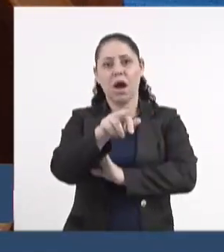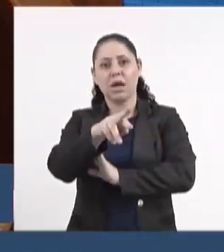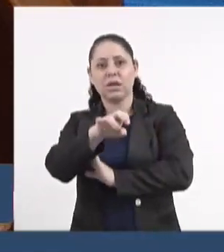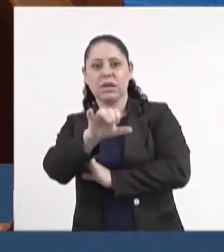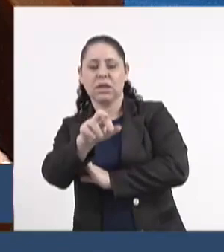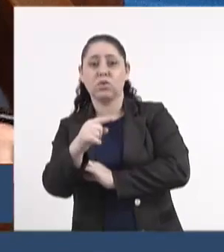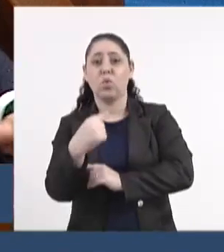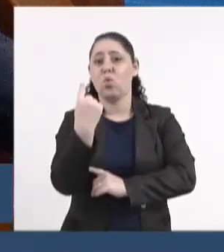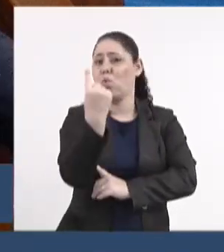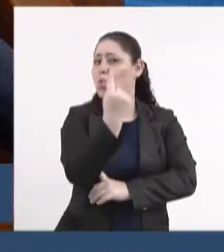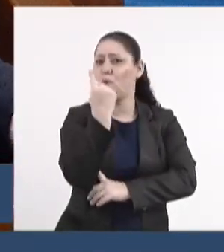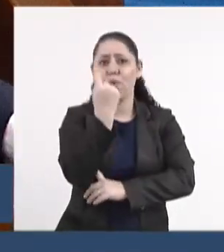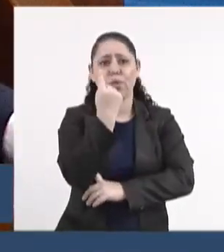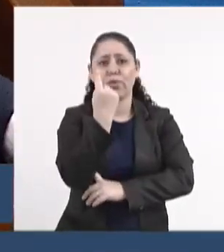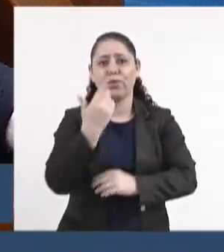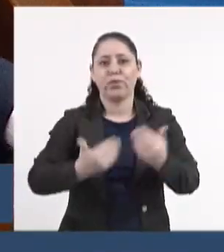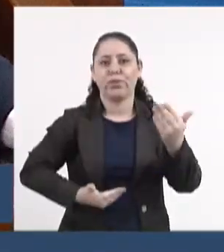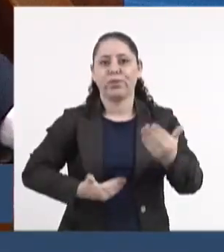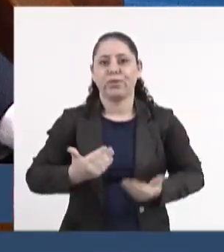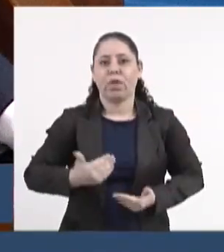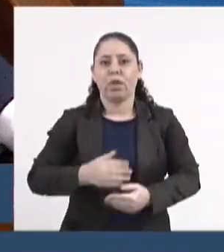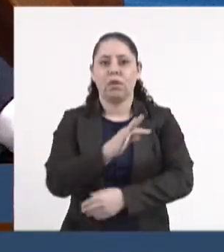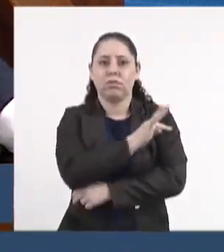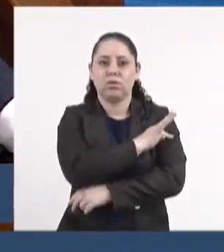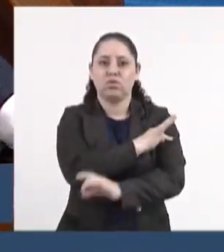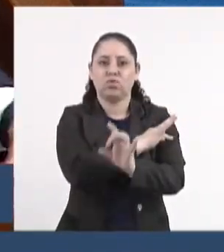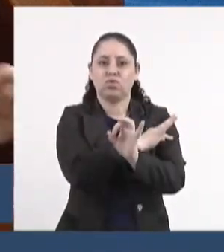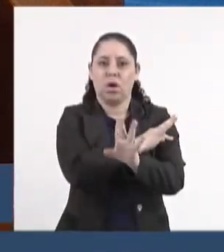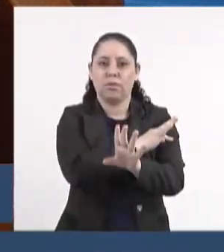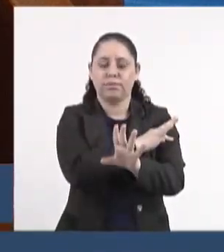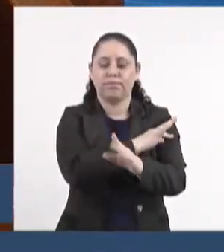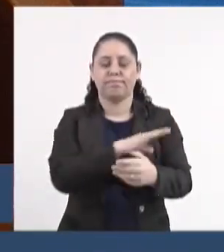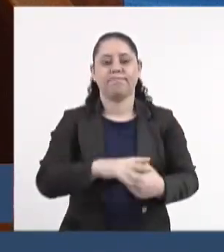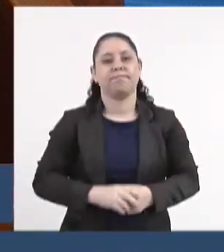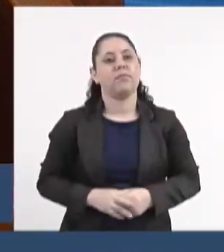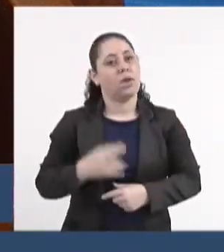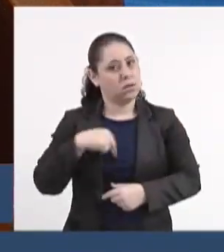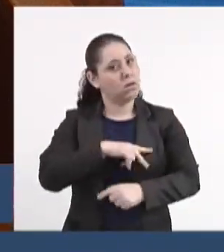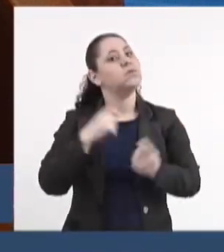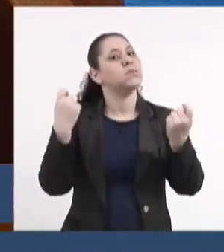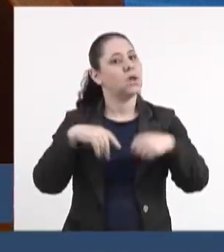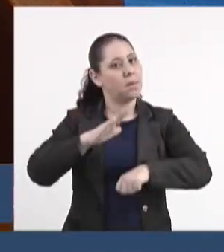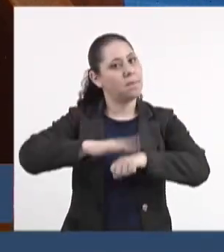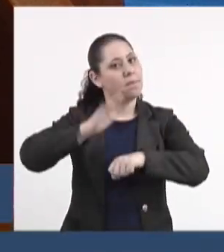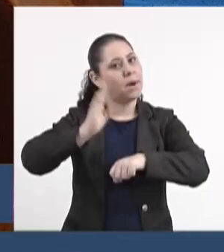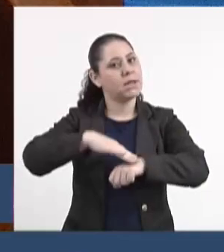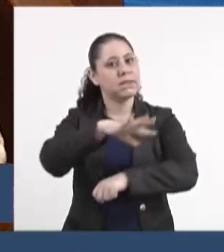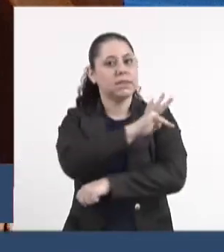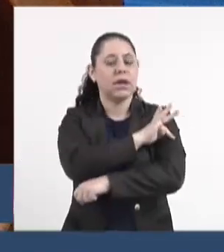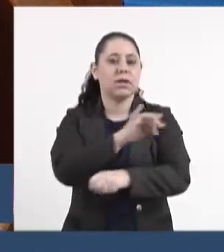que tem um funcionário, um técnico. Nós precisamos ter mais técnicos